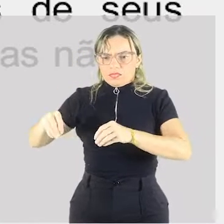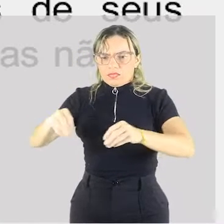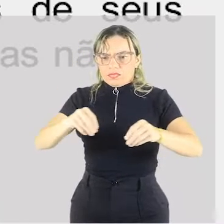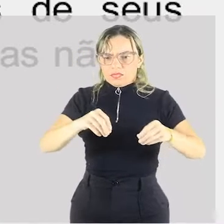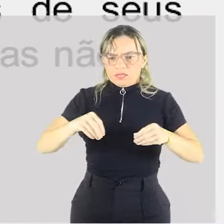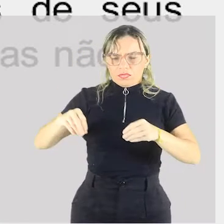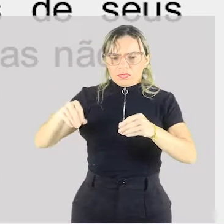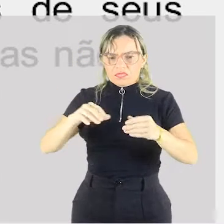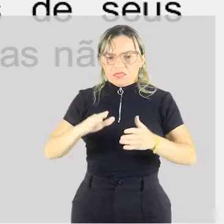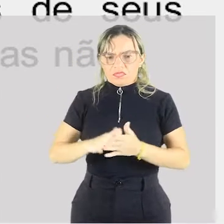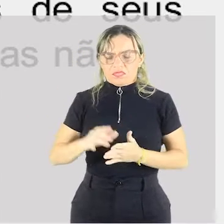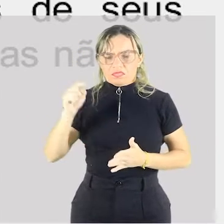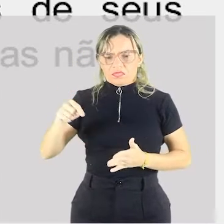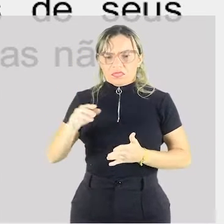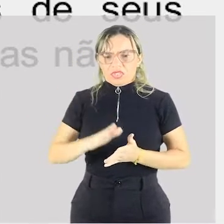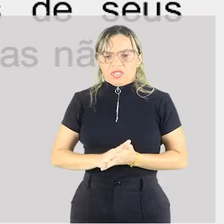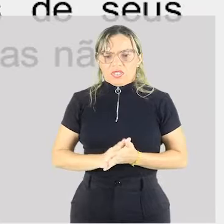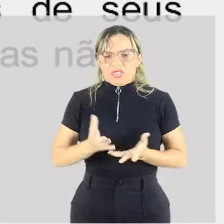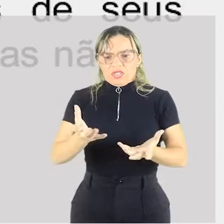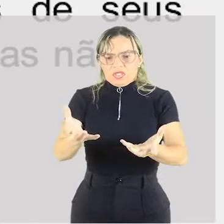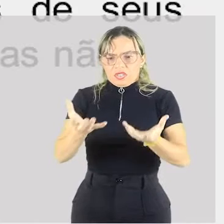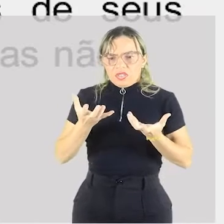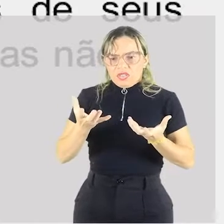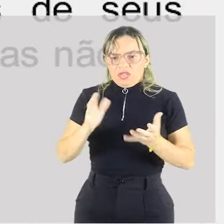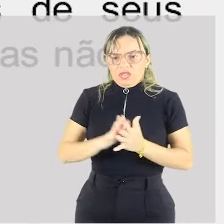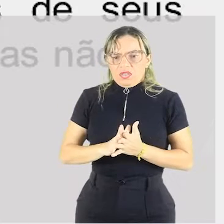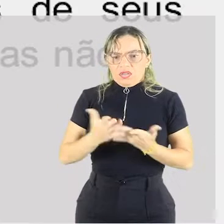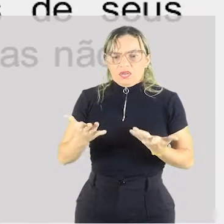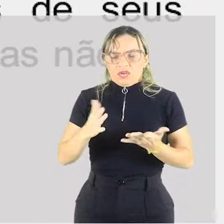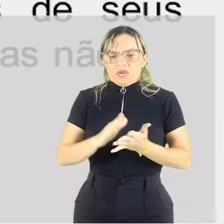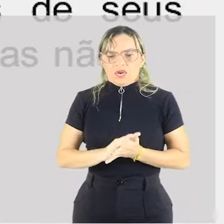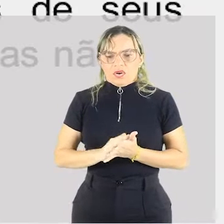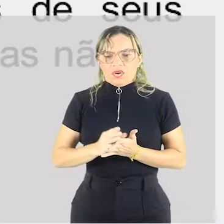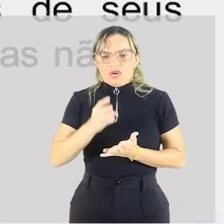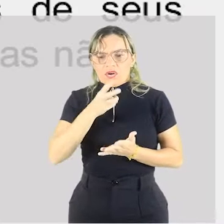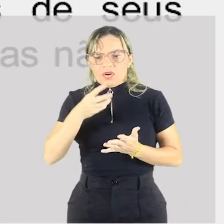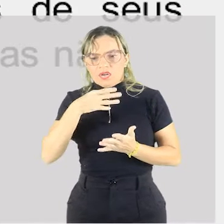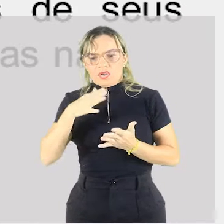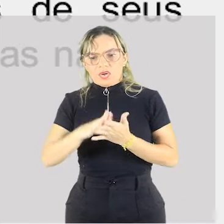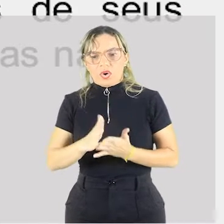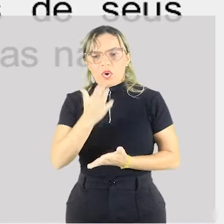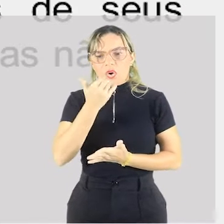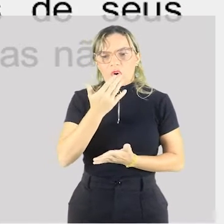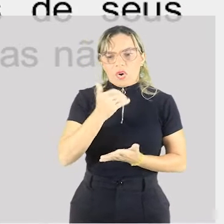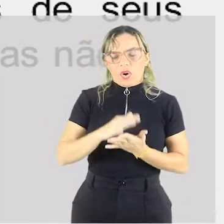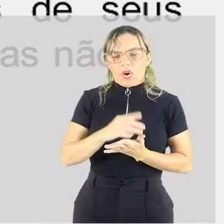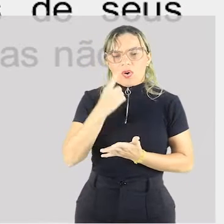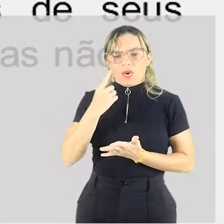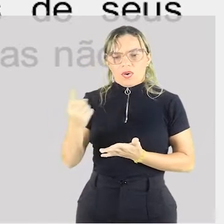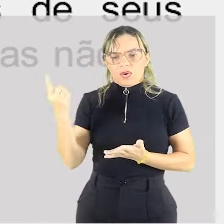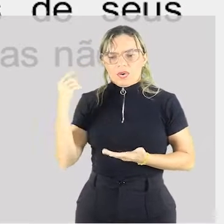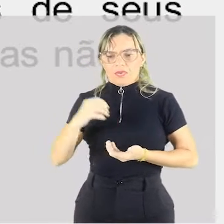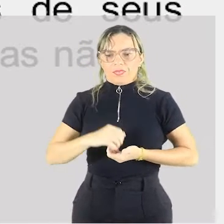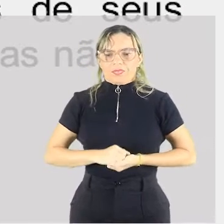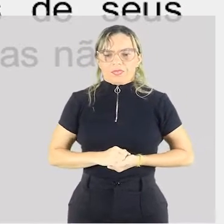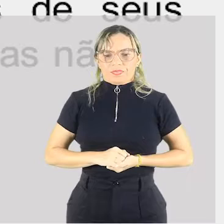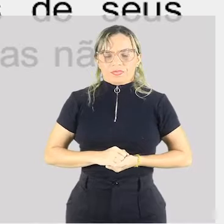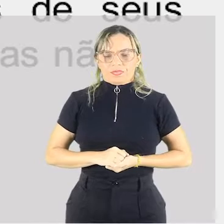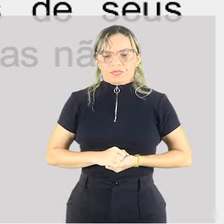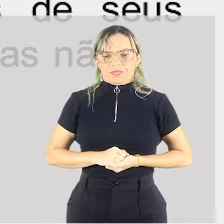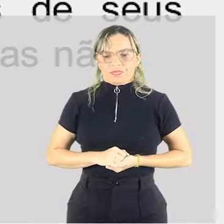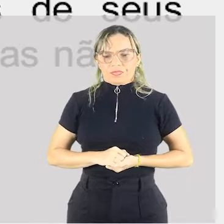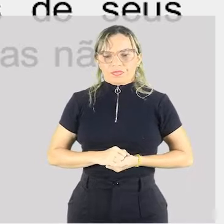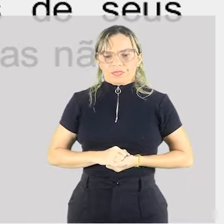uns gulosos de doce e de comidas adocicadas. O senhor de engenho